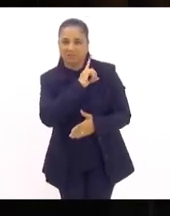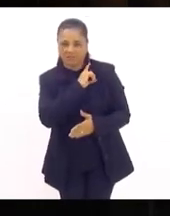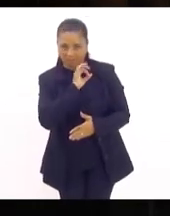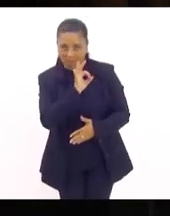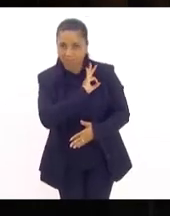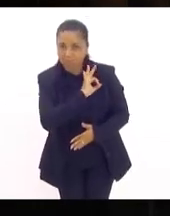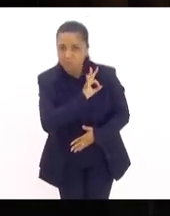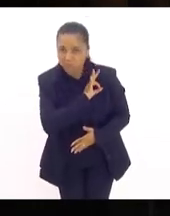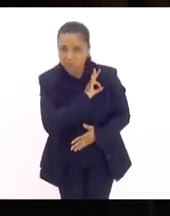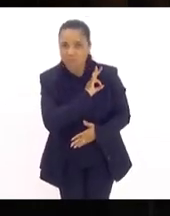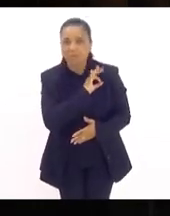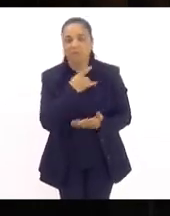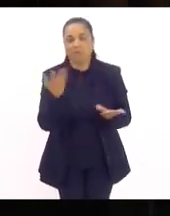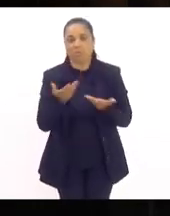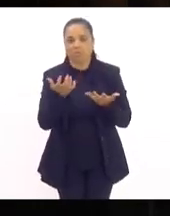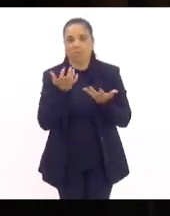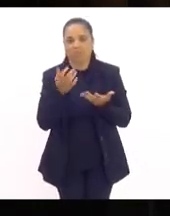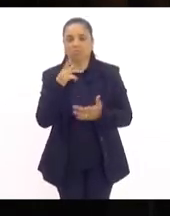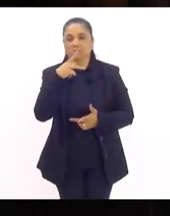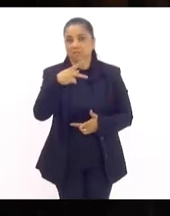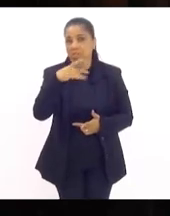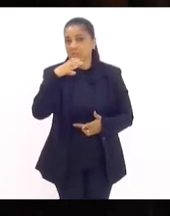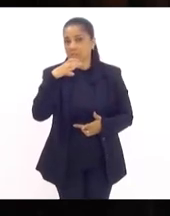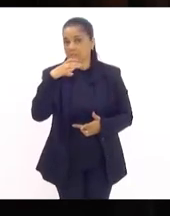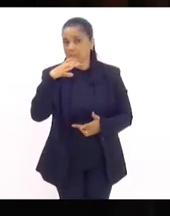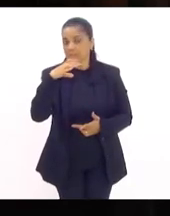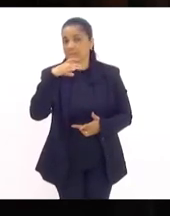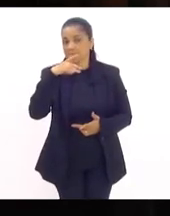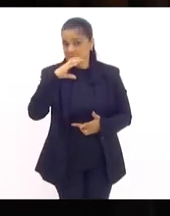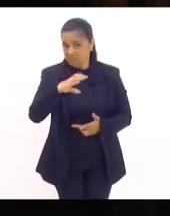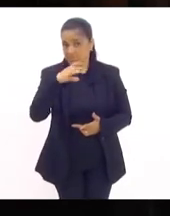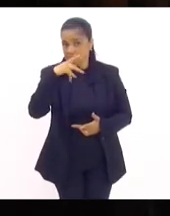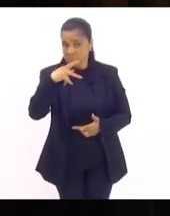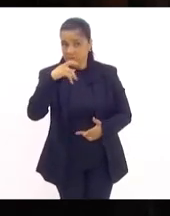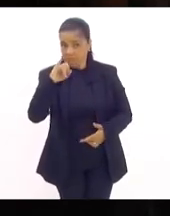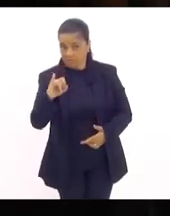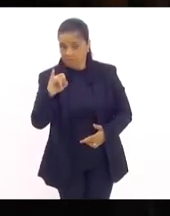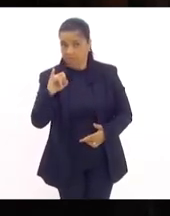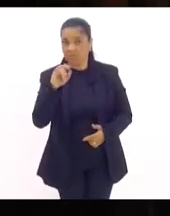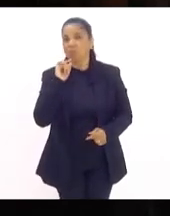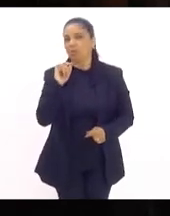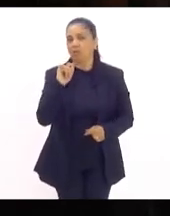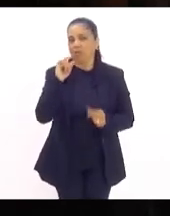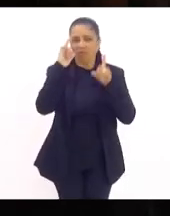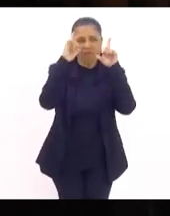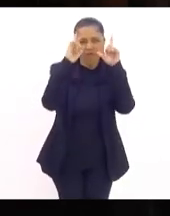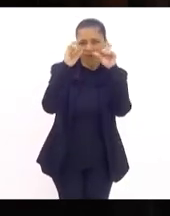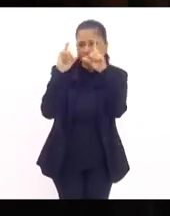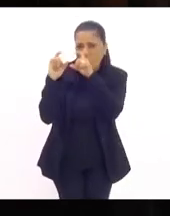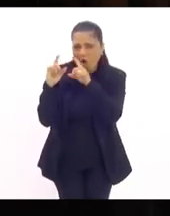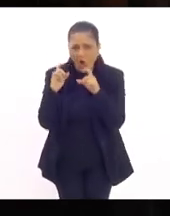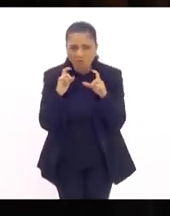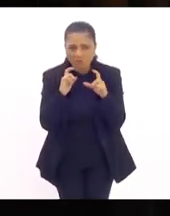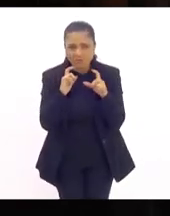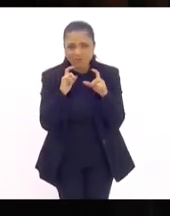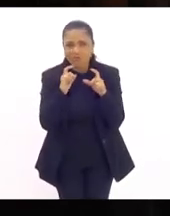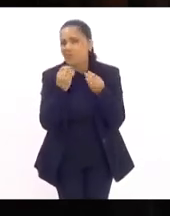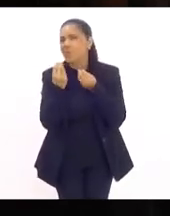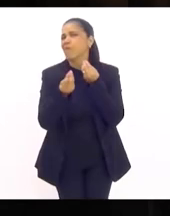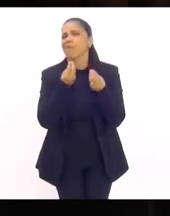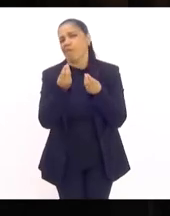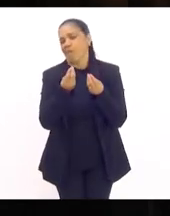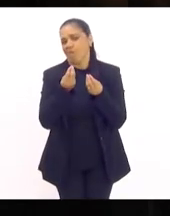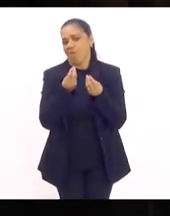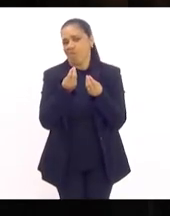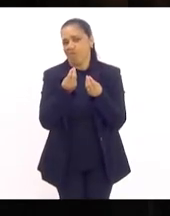essa CPI, senhora presidenta, como é que esses retratos chegam,